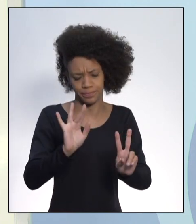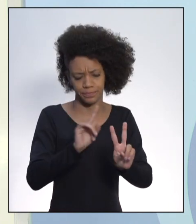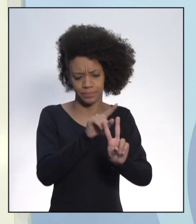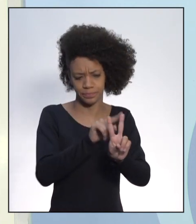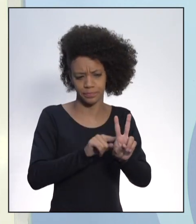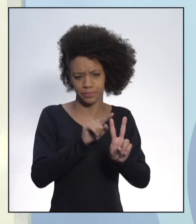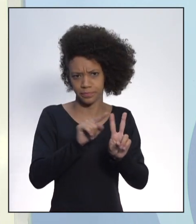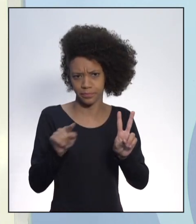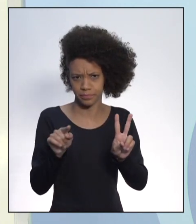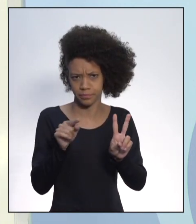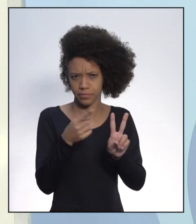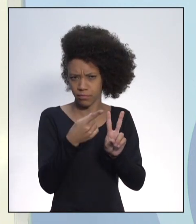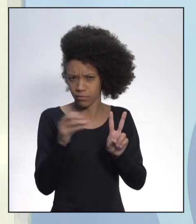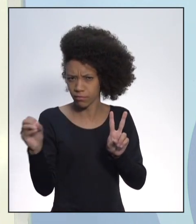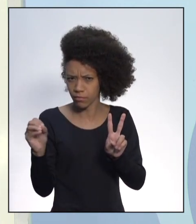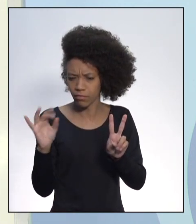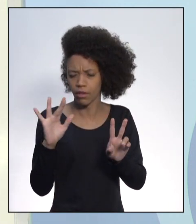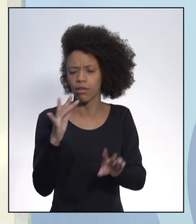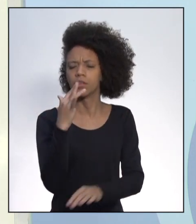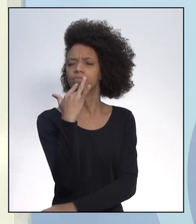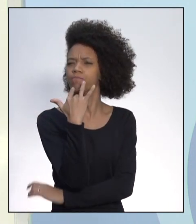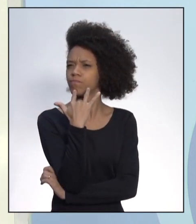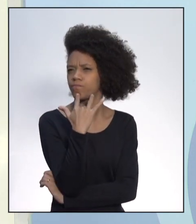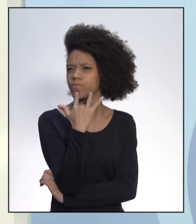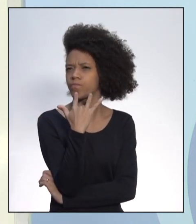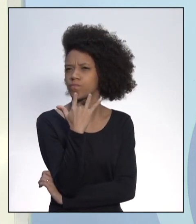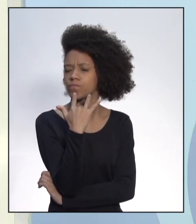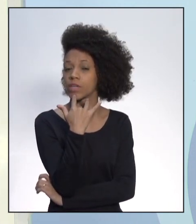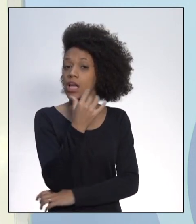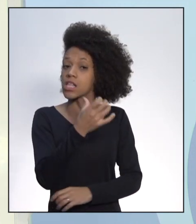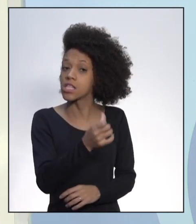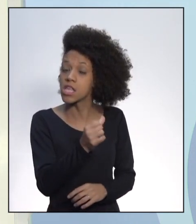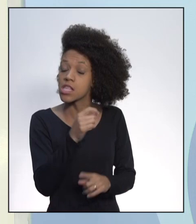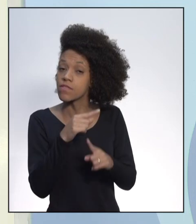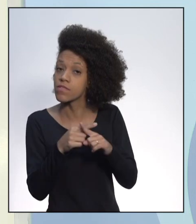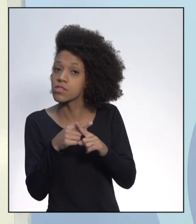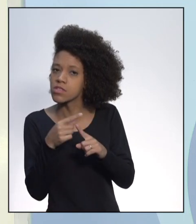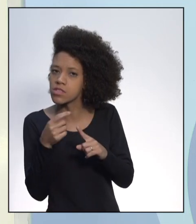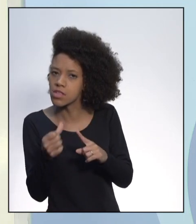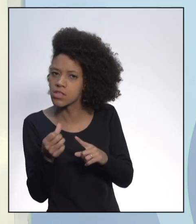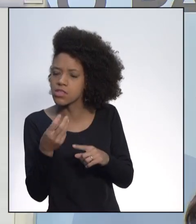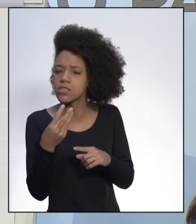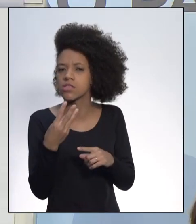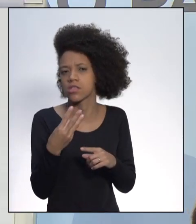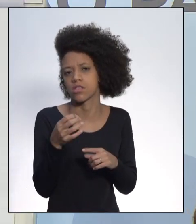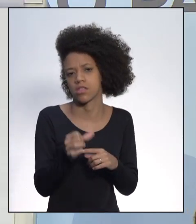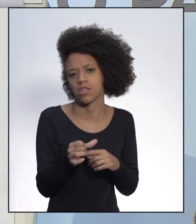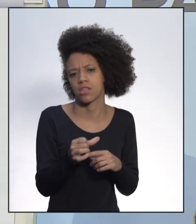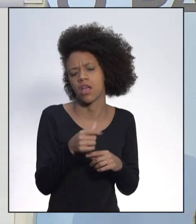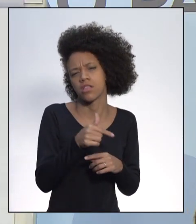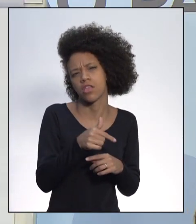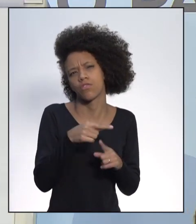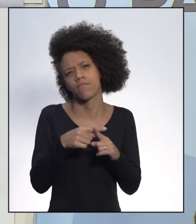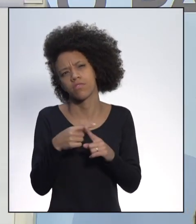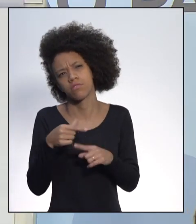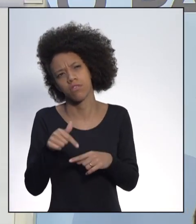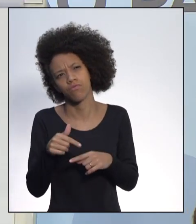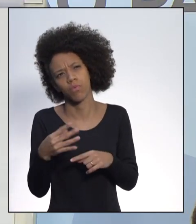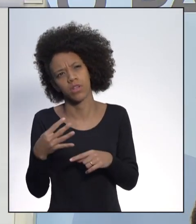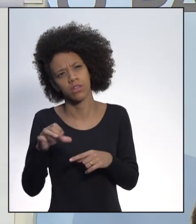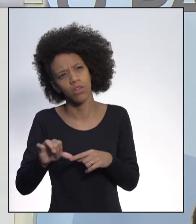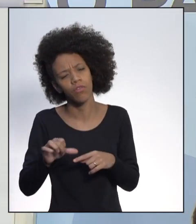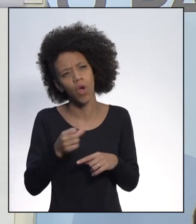agora. Bom, 6 vezes 6 dá 36. 7 vezes 7, 49. 8 vezes